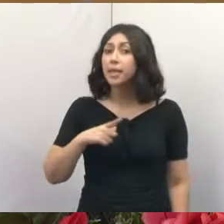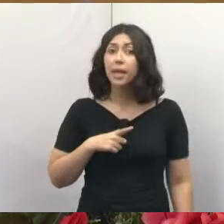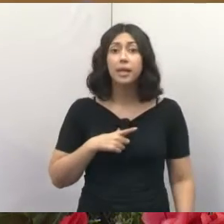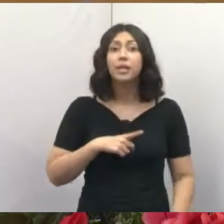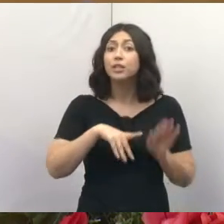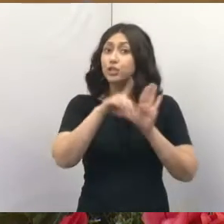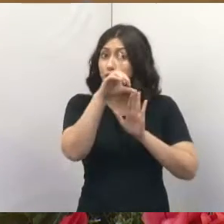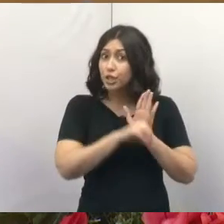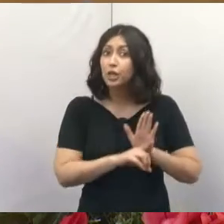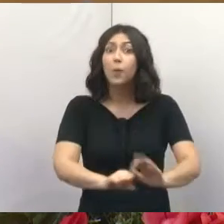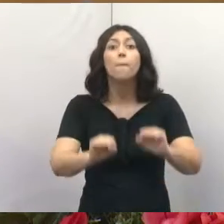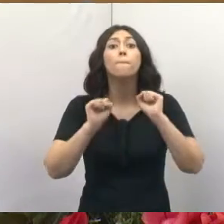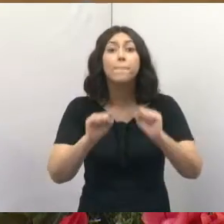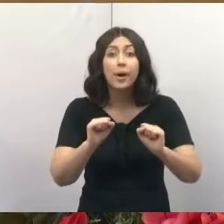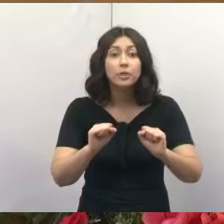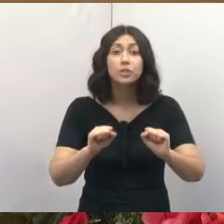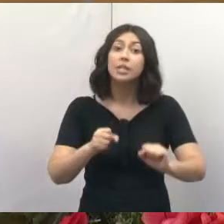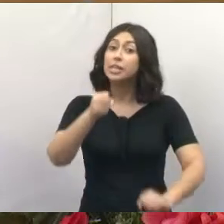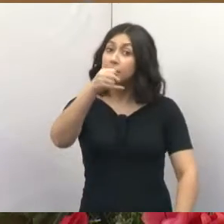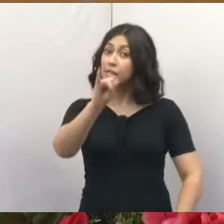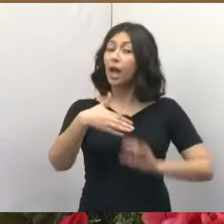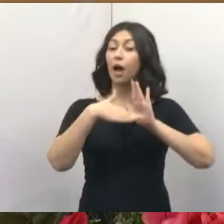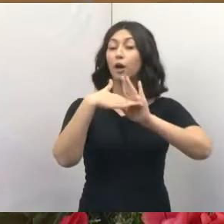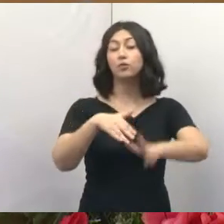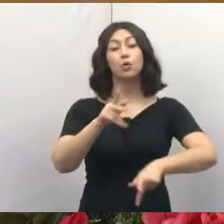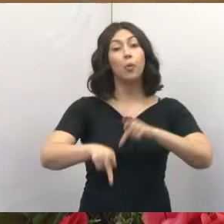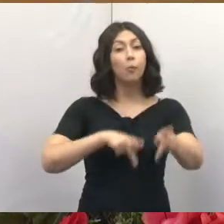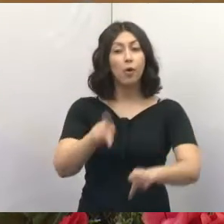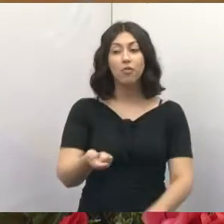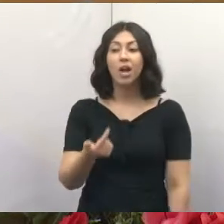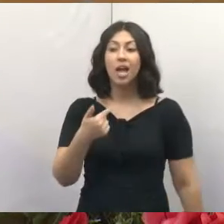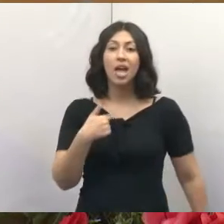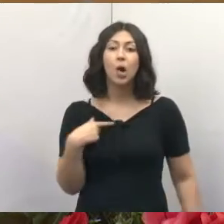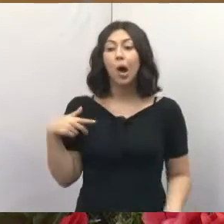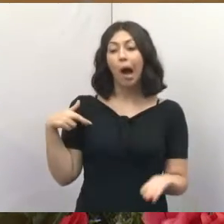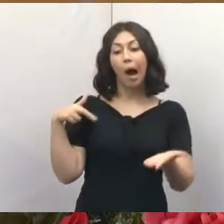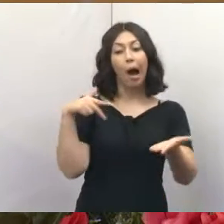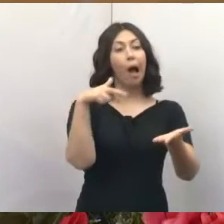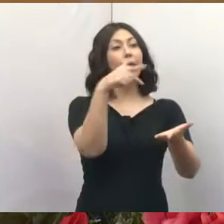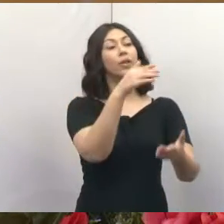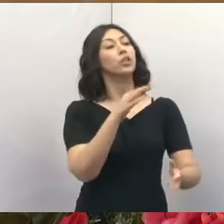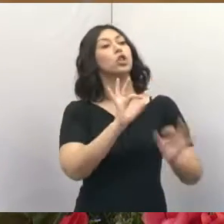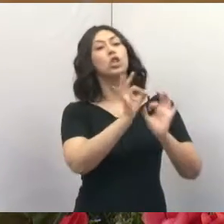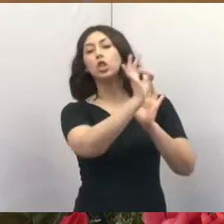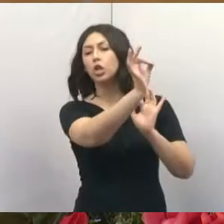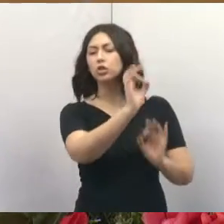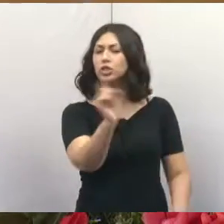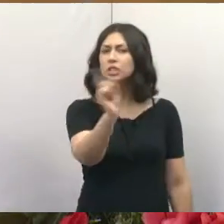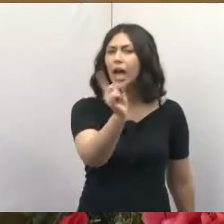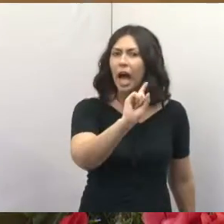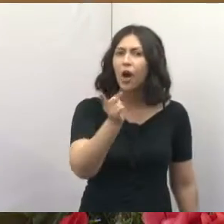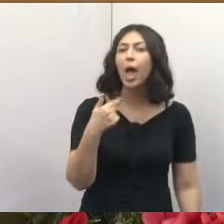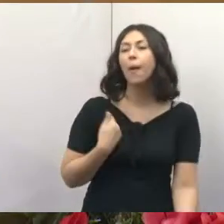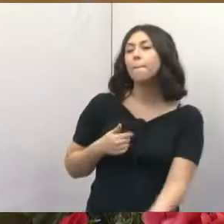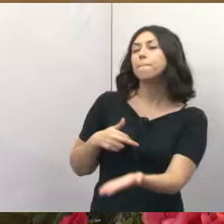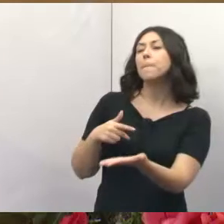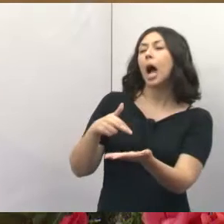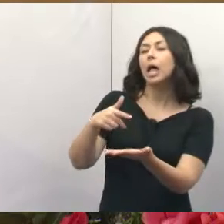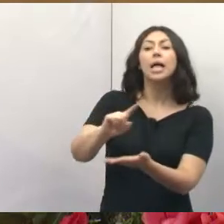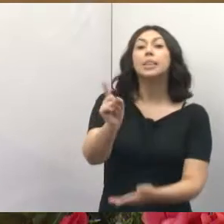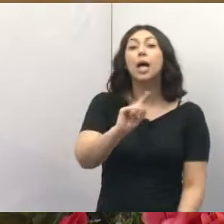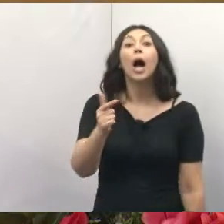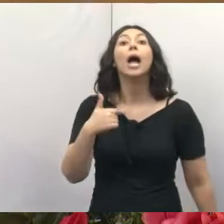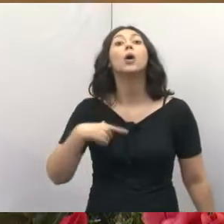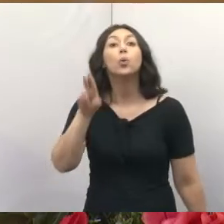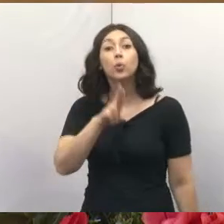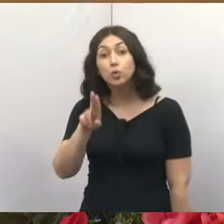é para gastar, mas em favor do povo e da população. Eu não vou sair daqui a pé para ir lá no Varadouro, eu não vou sair a pé para ir em qualquer bairro, eu